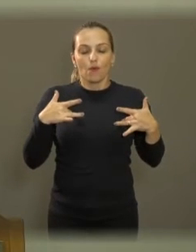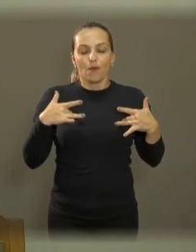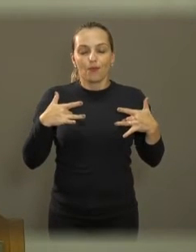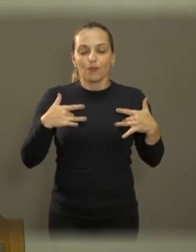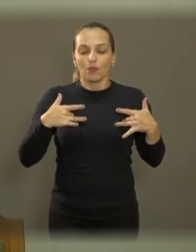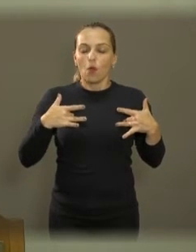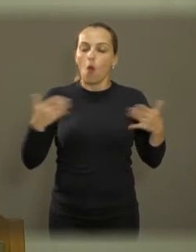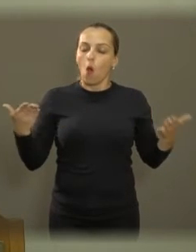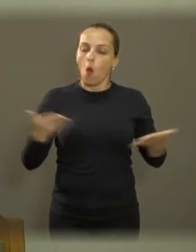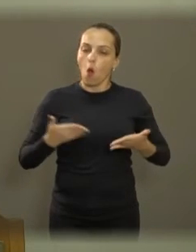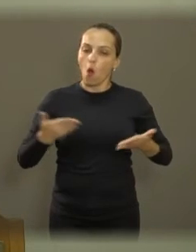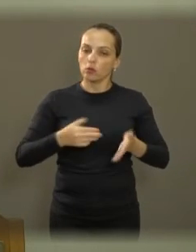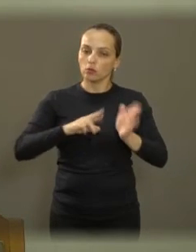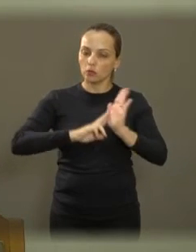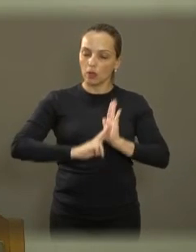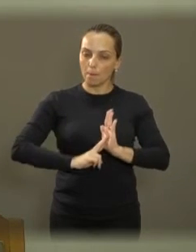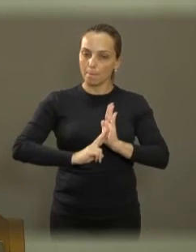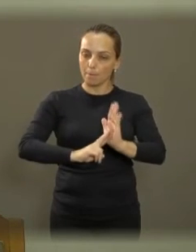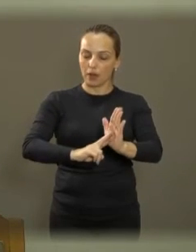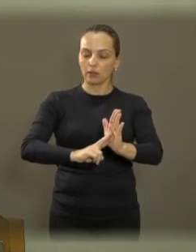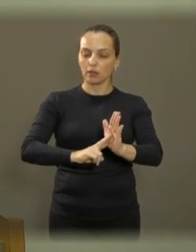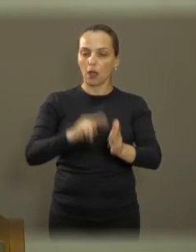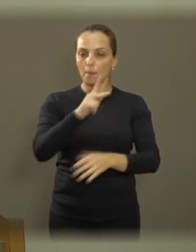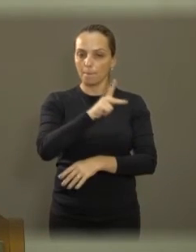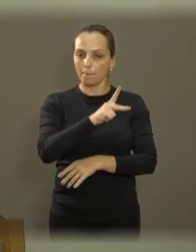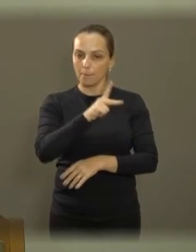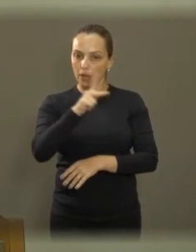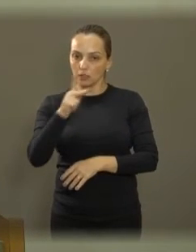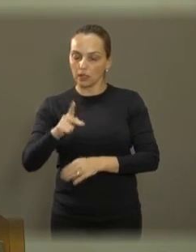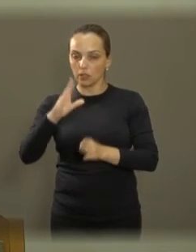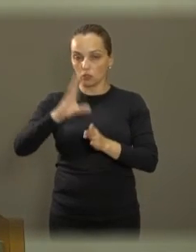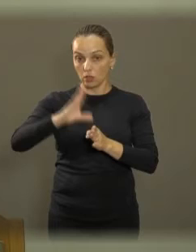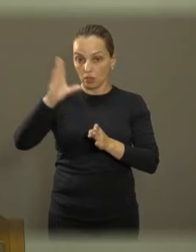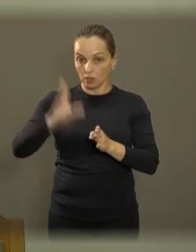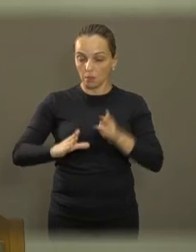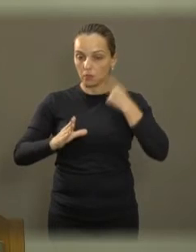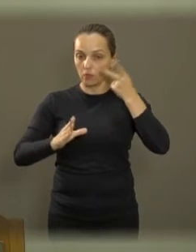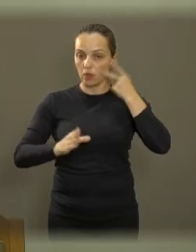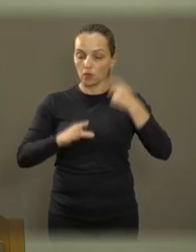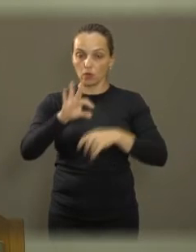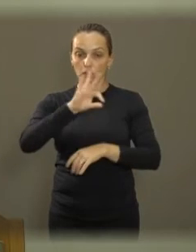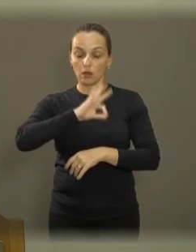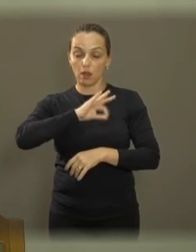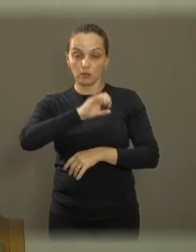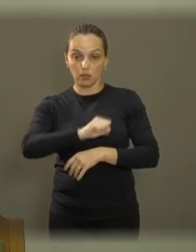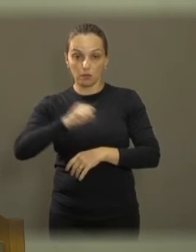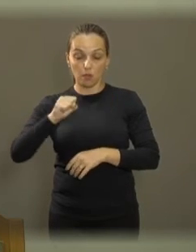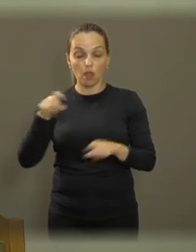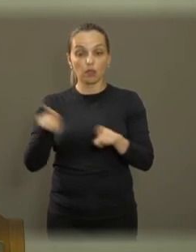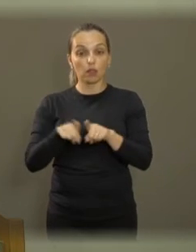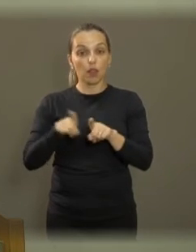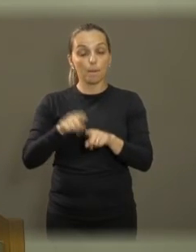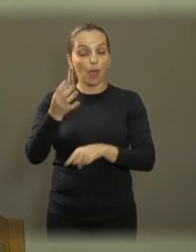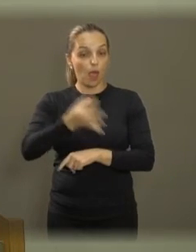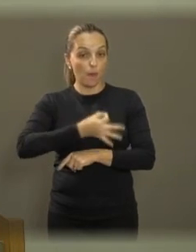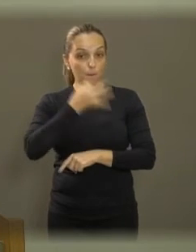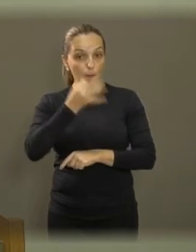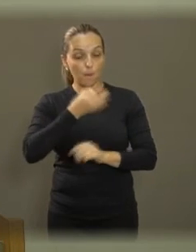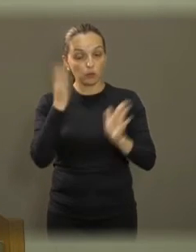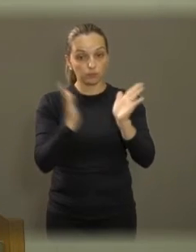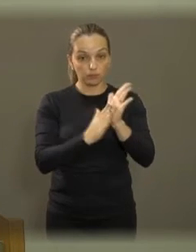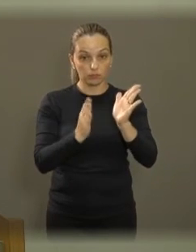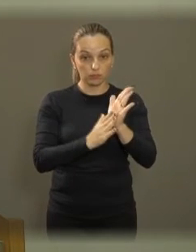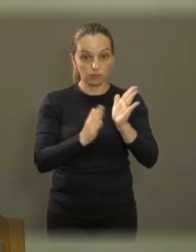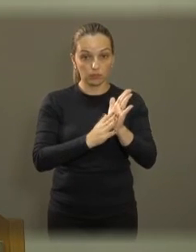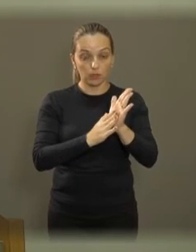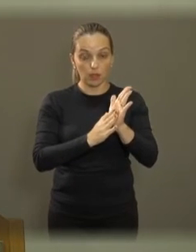representando o presidente da Câmara, vereador Tenente Santana, e também sendo autor dessa homenagem à Comenda